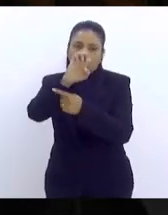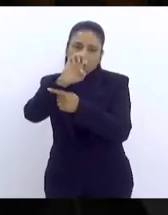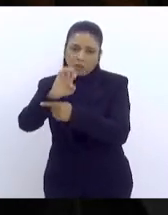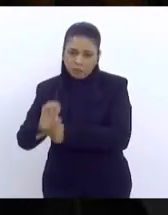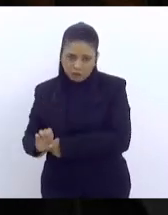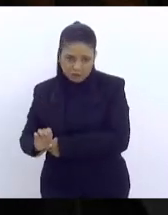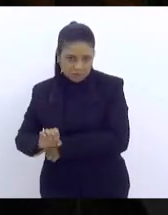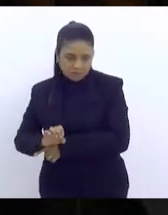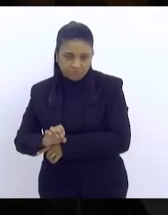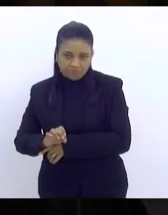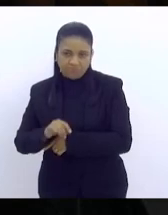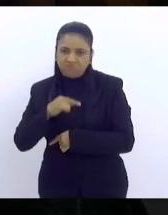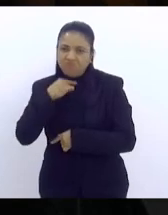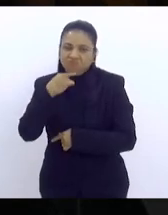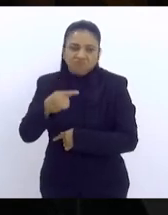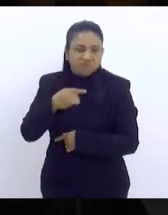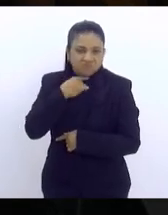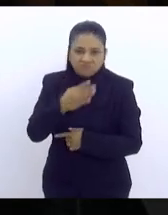esquerda